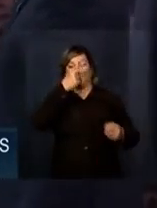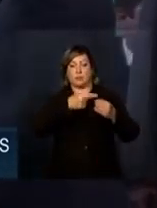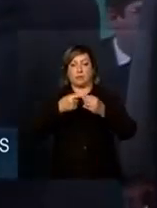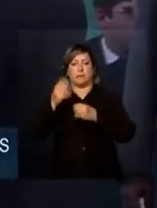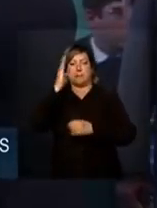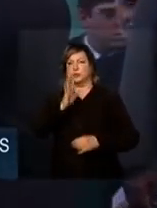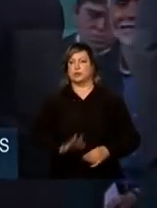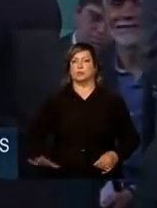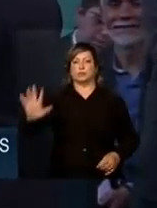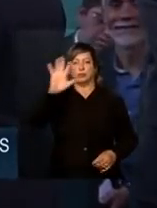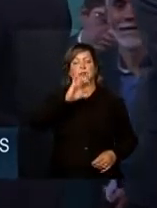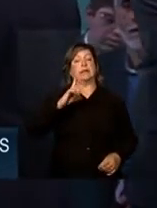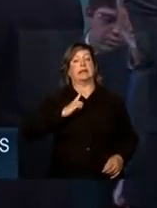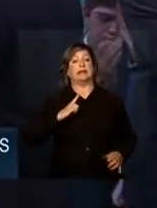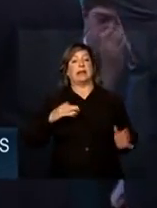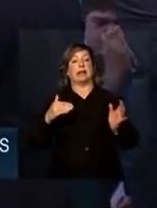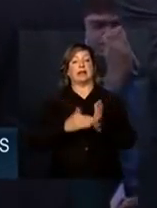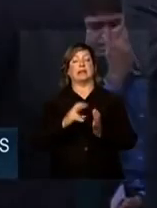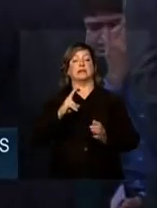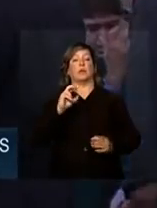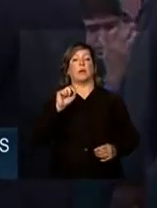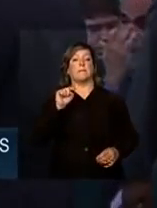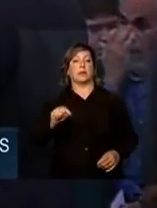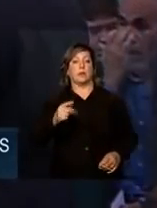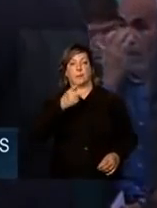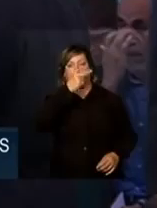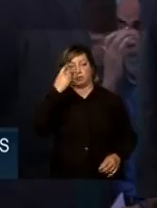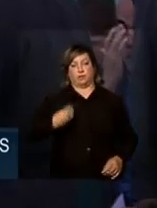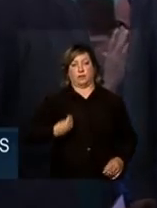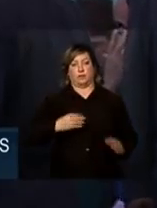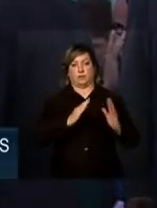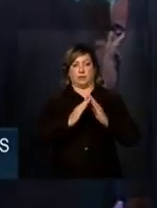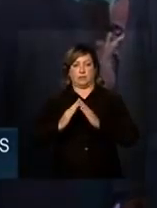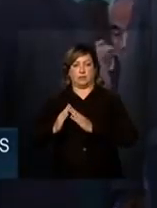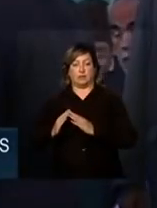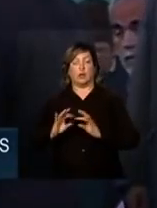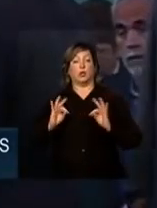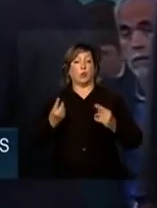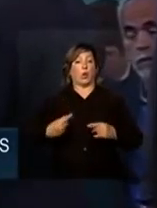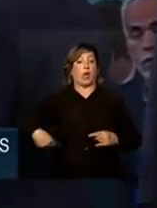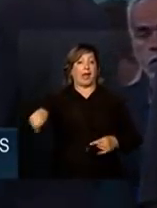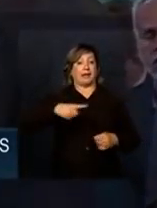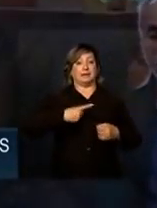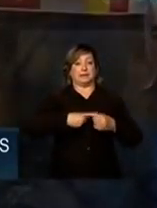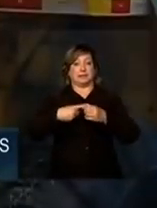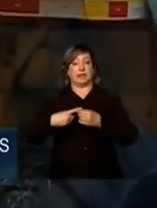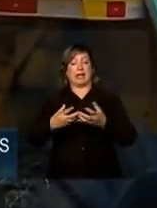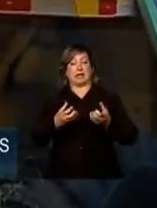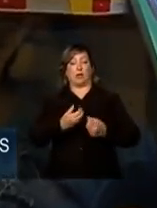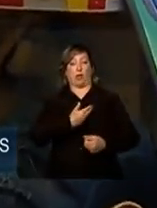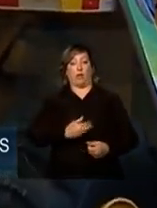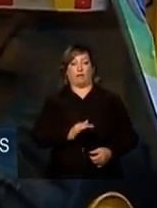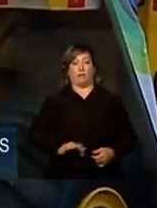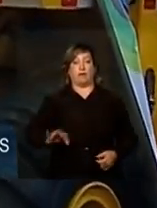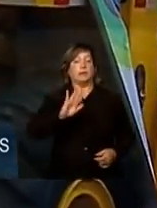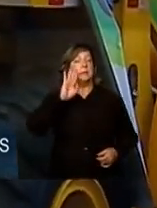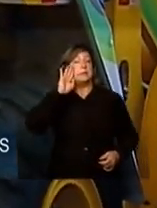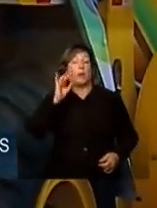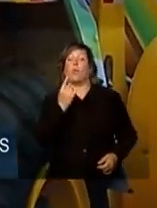que têm até 50 mil habitantes. Todas essas cidades receberam do governo federal pelo menos um equipamento